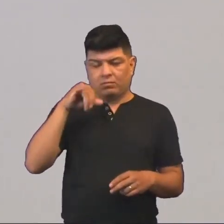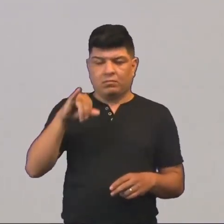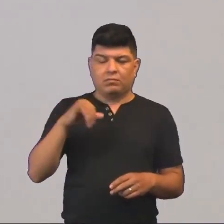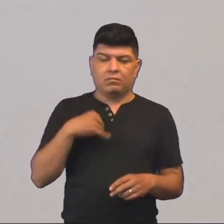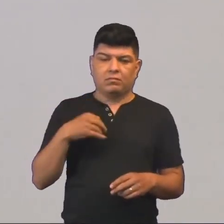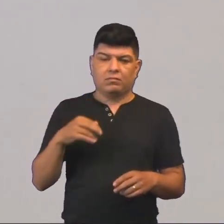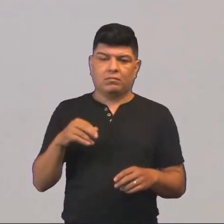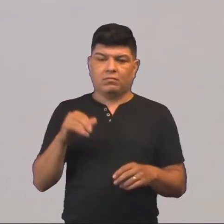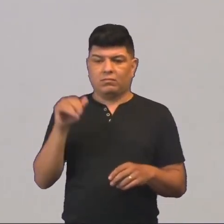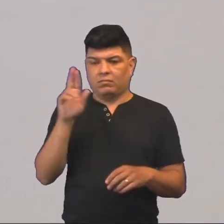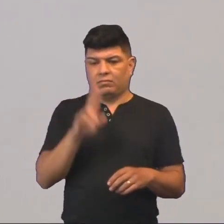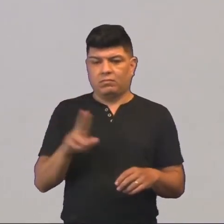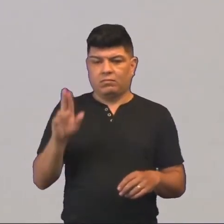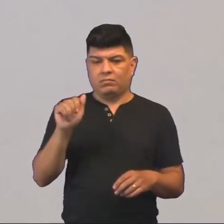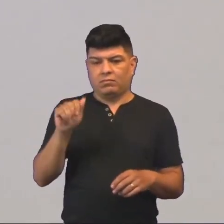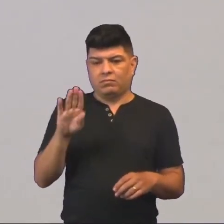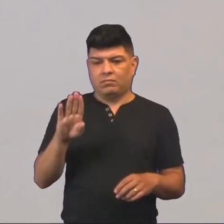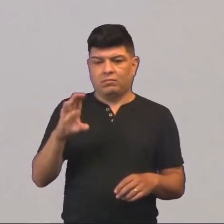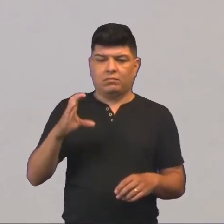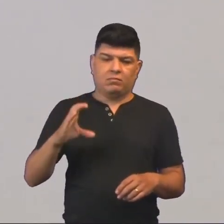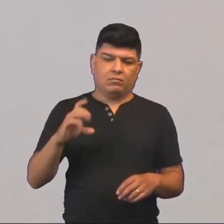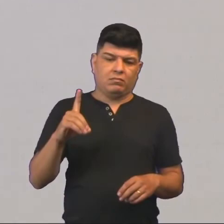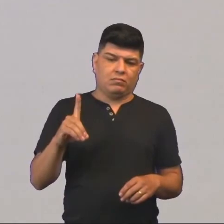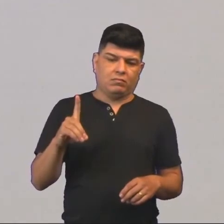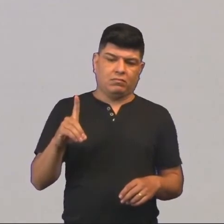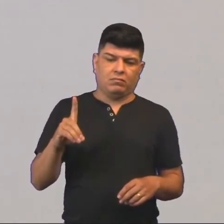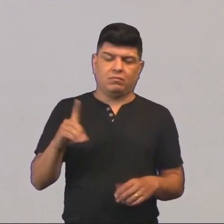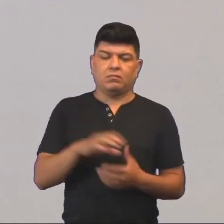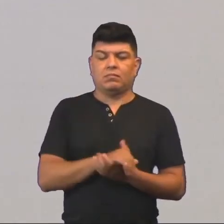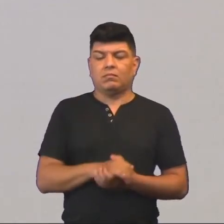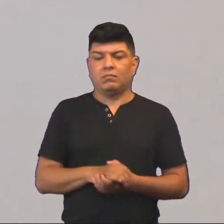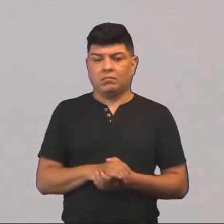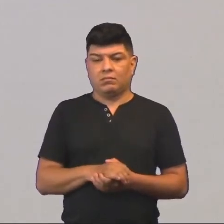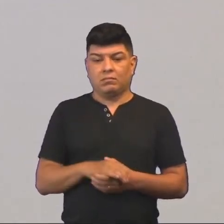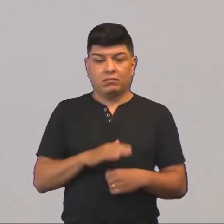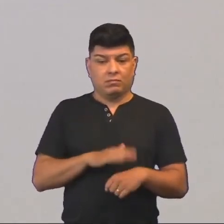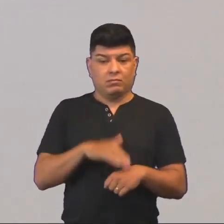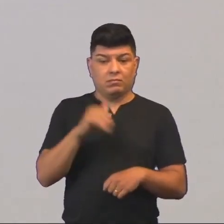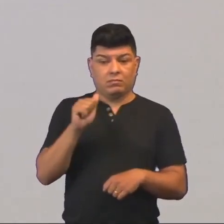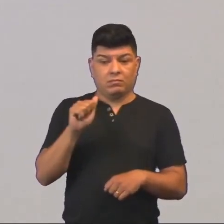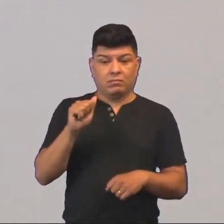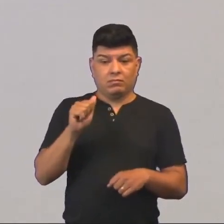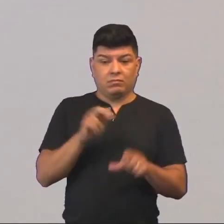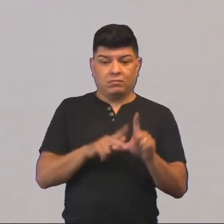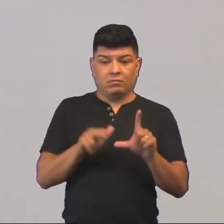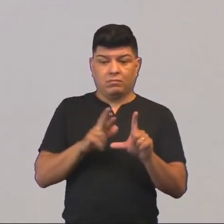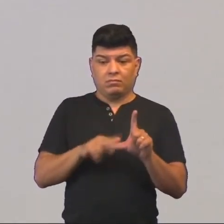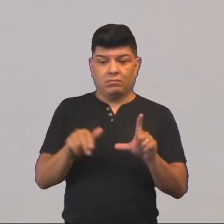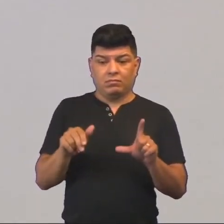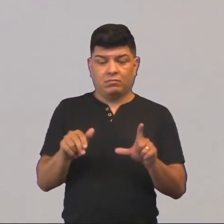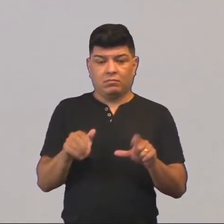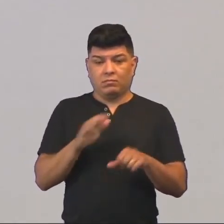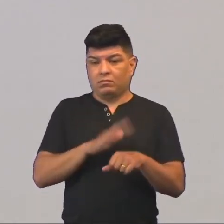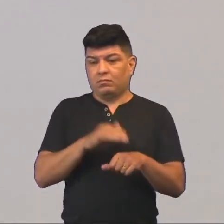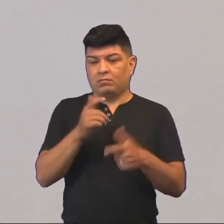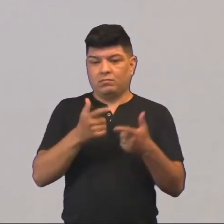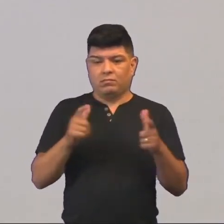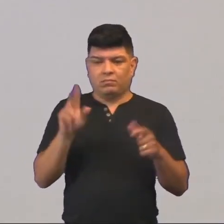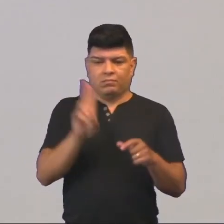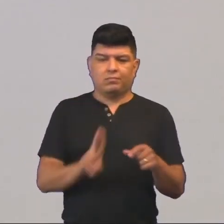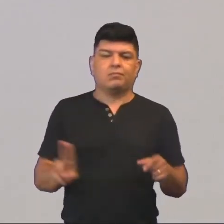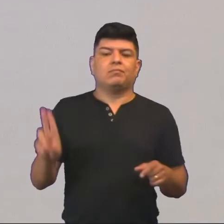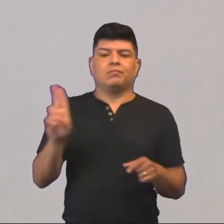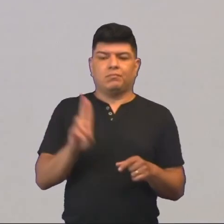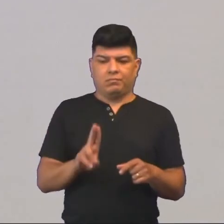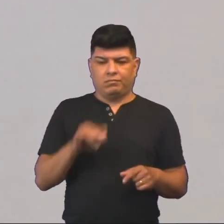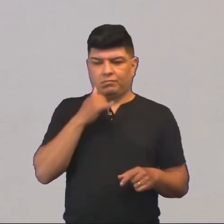ele é equivalente ao A, o B, o C, o D ou o E. Quanto maior for a letra, a gente vai ver que maior vai ser o